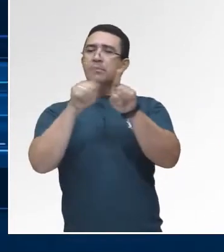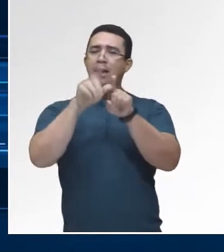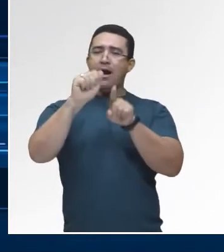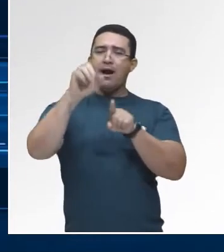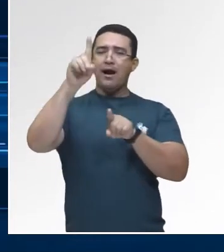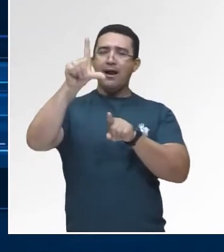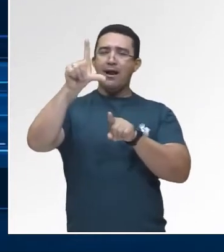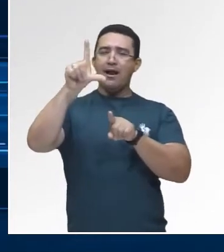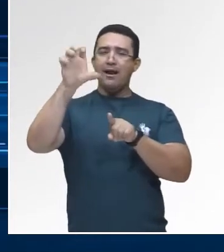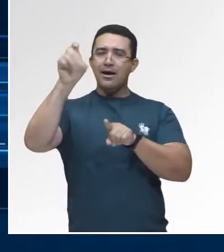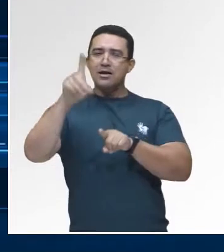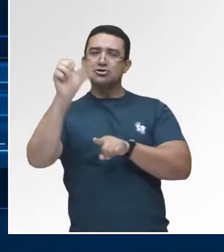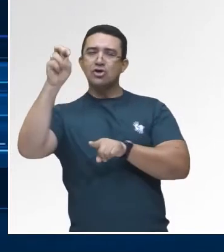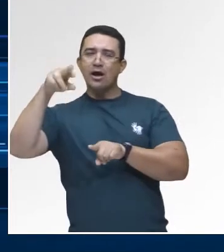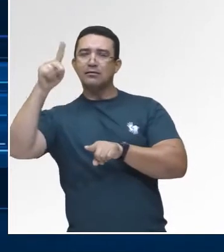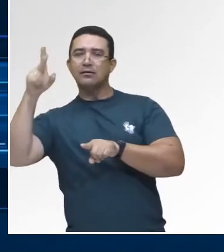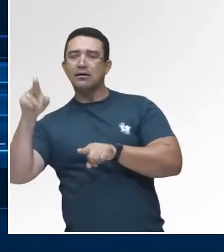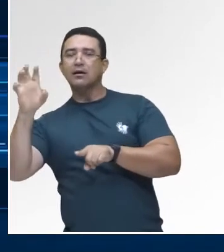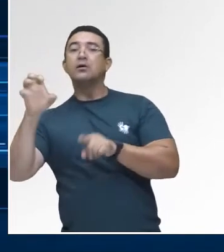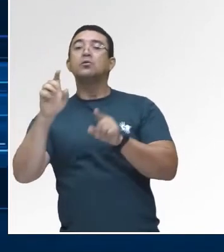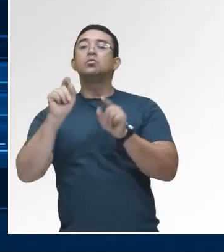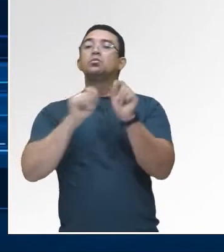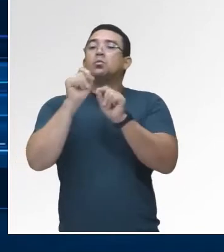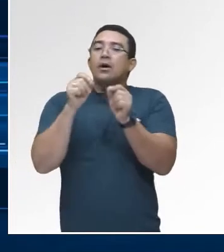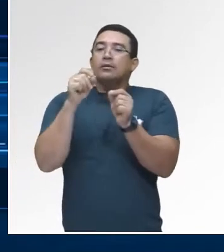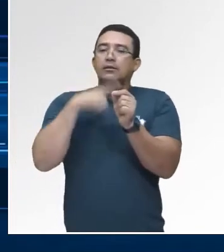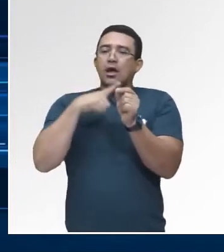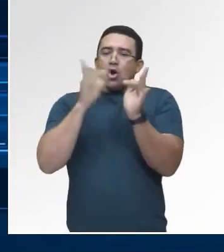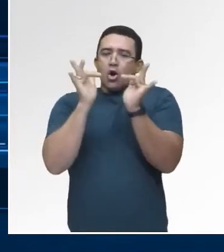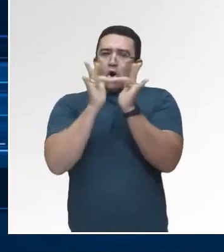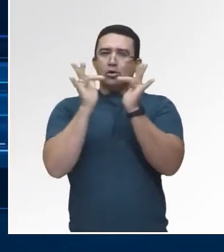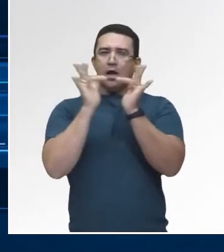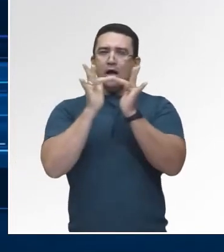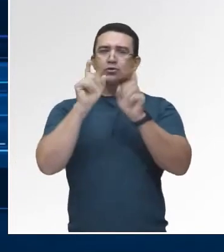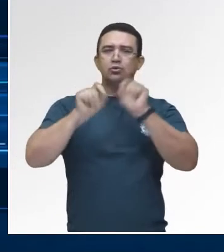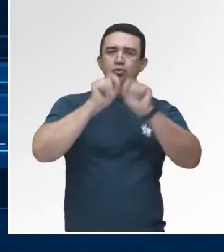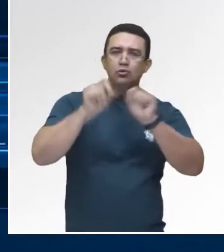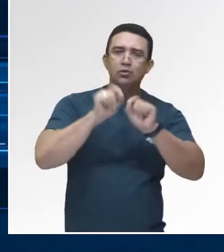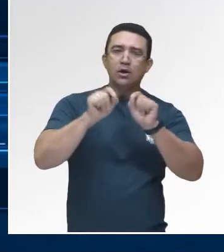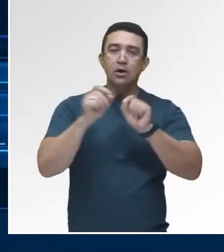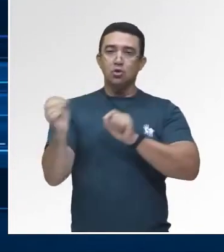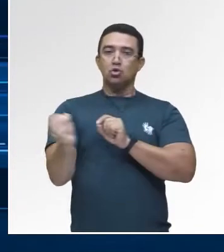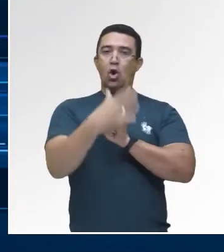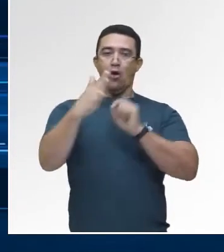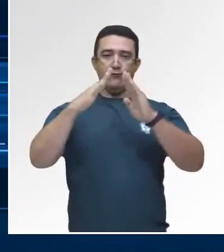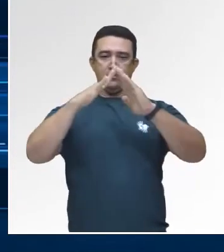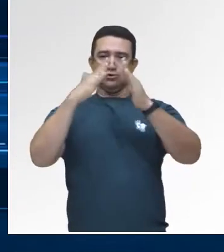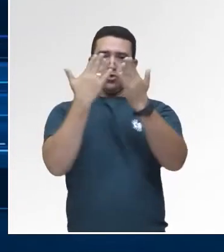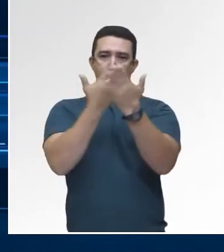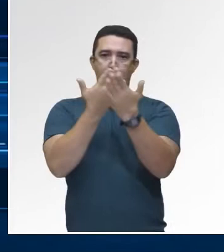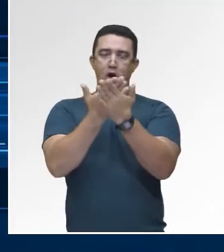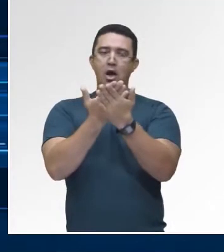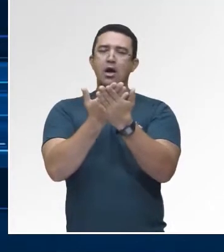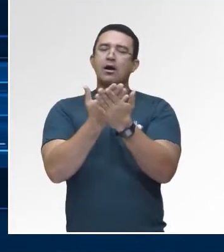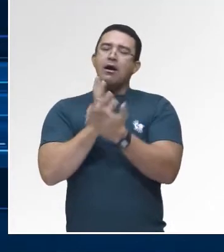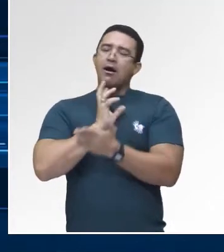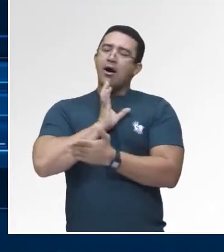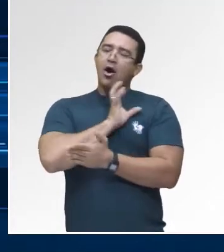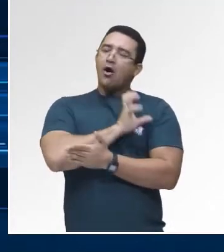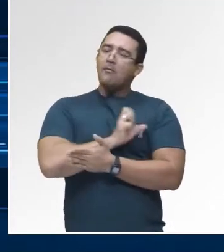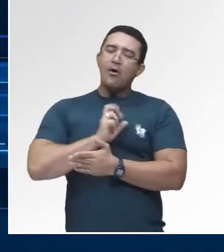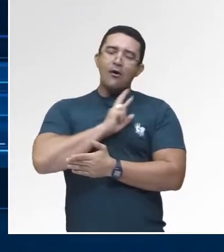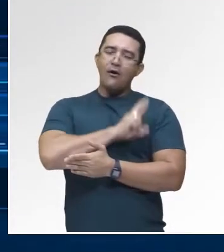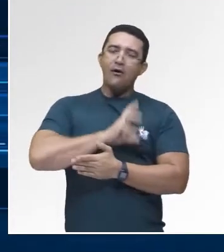Almeida Garré e Alexandre Herculano tiveram contato com essa nova escola, a escola romântica. Então, eles